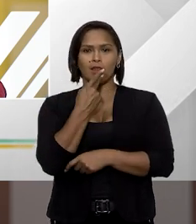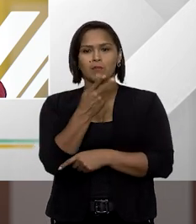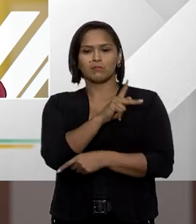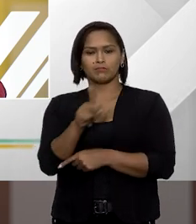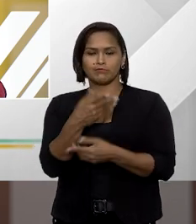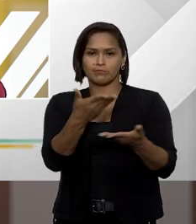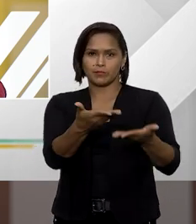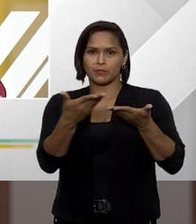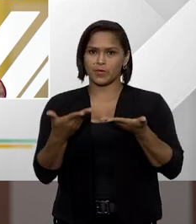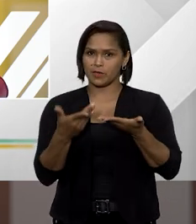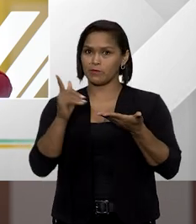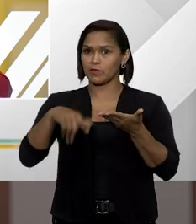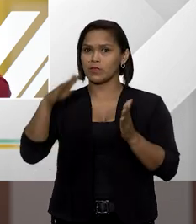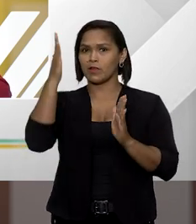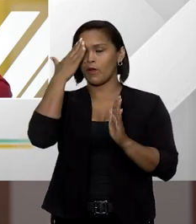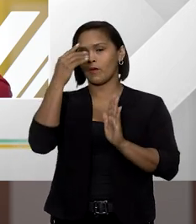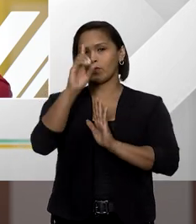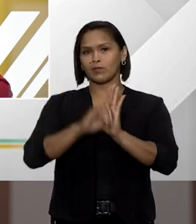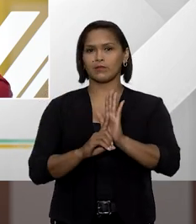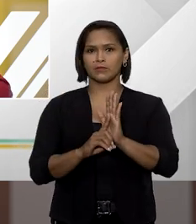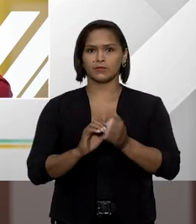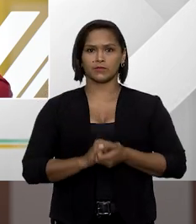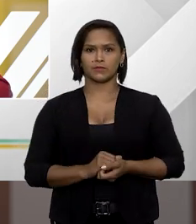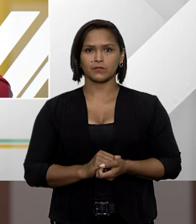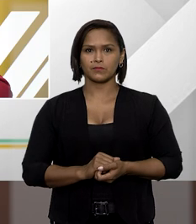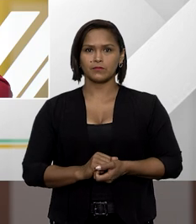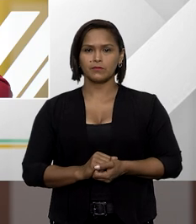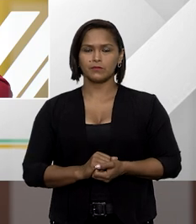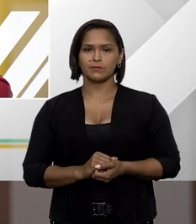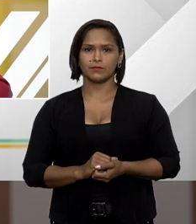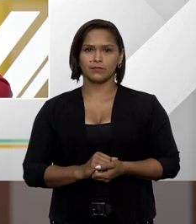professor Igor, seja muito bem-vindo ao Entender Direito.